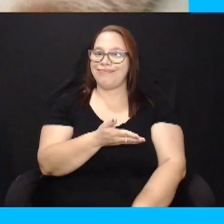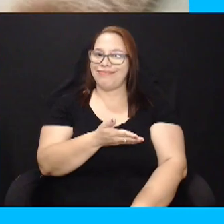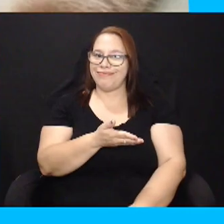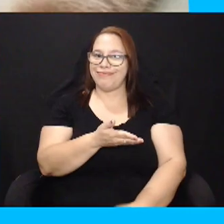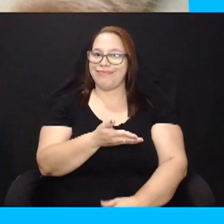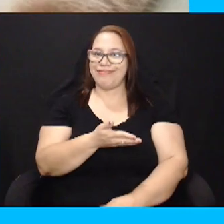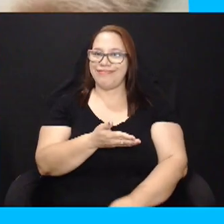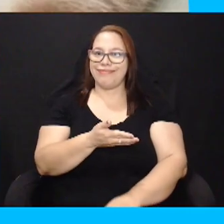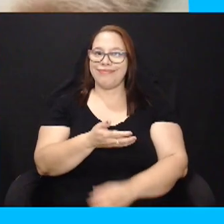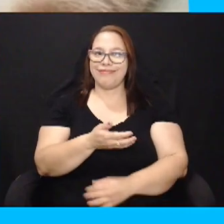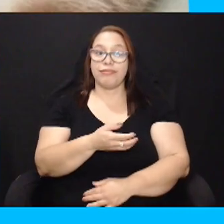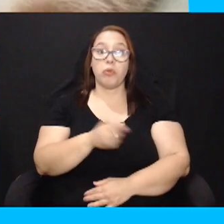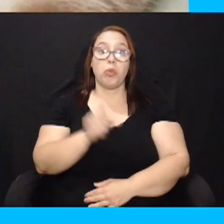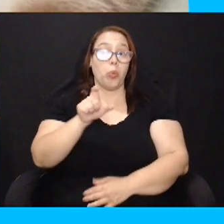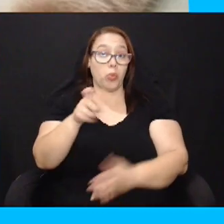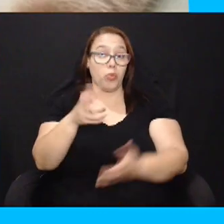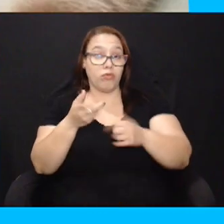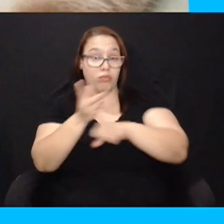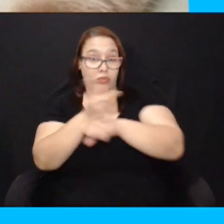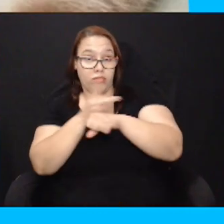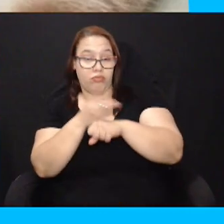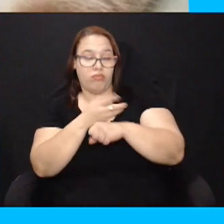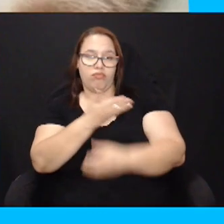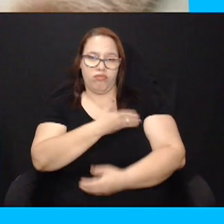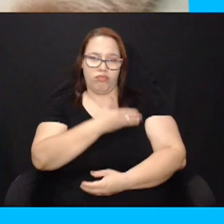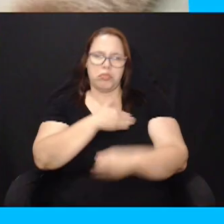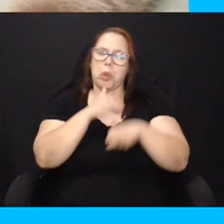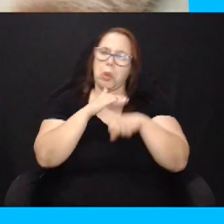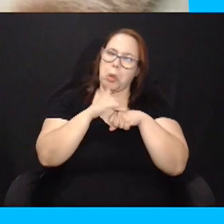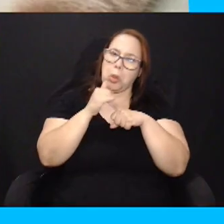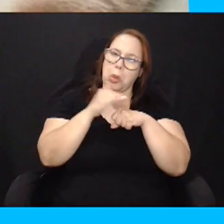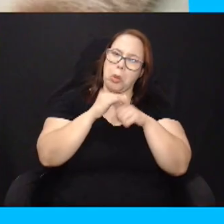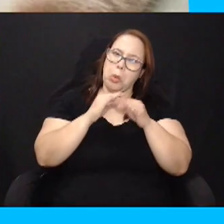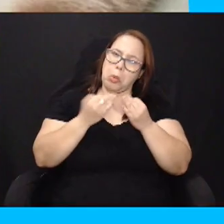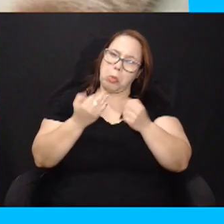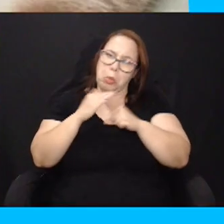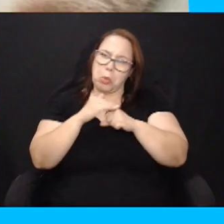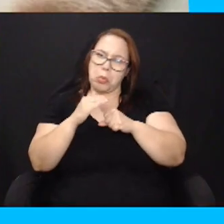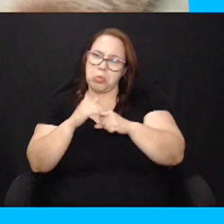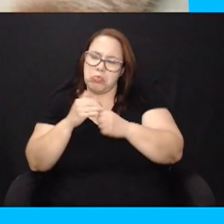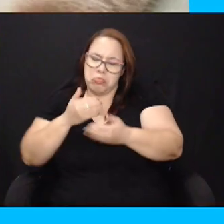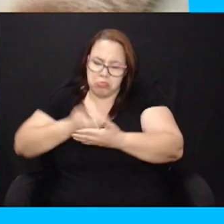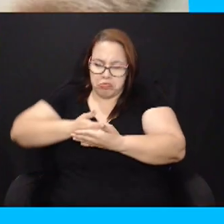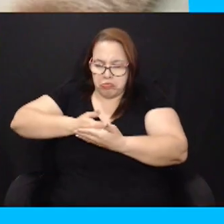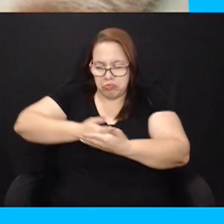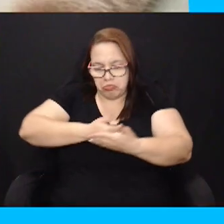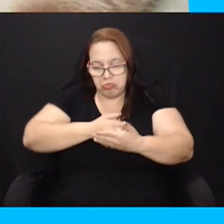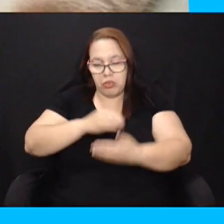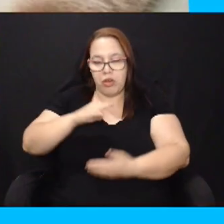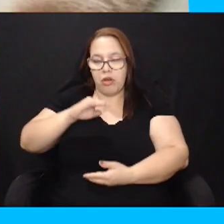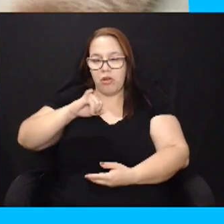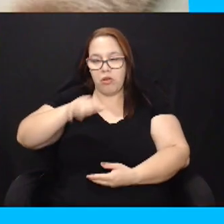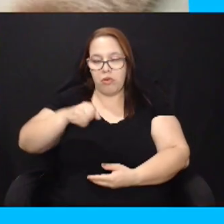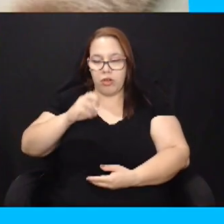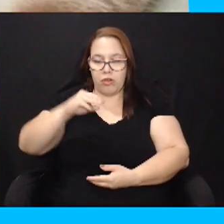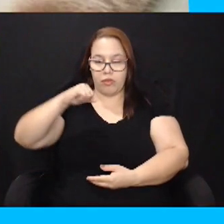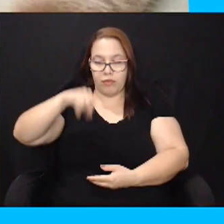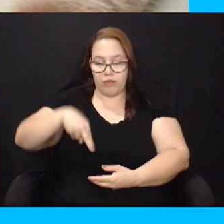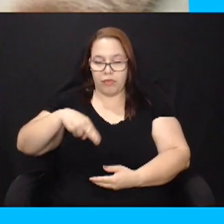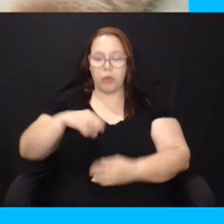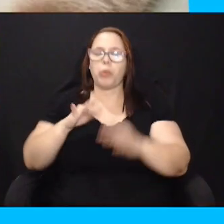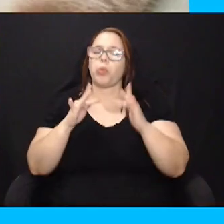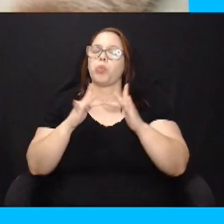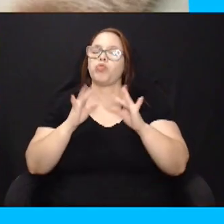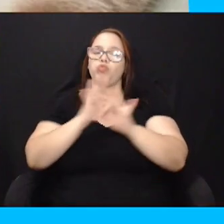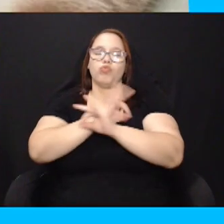Se você procura um companheiro doce, delicado e carente de colo, o Benjamin é o match perfeito para